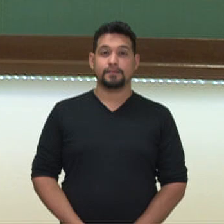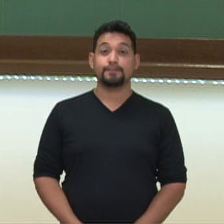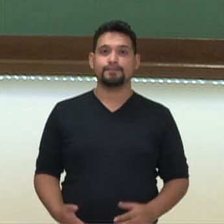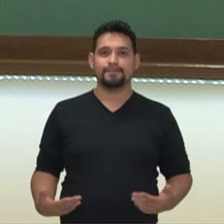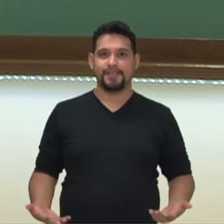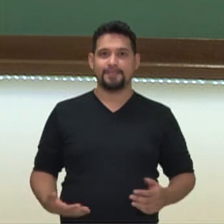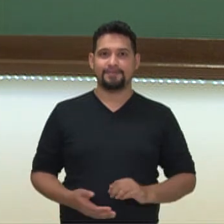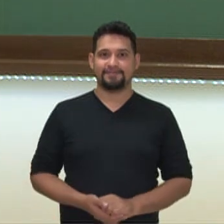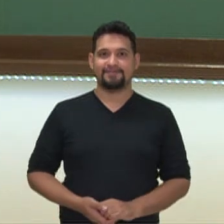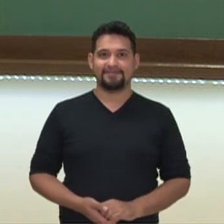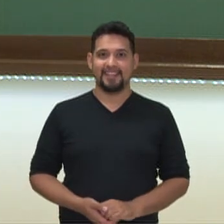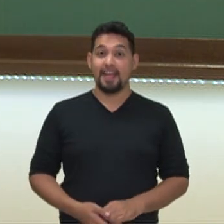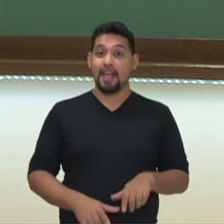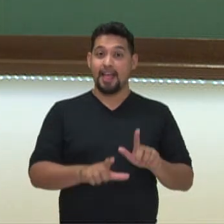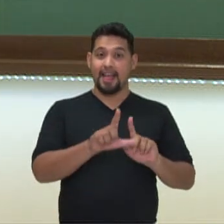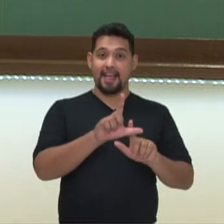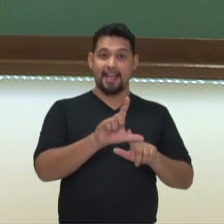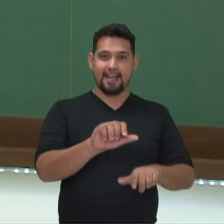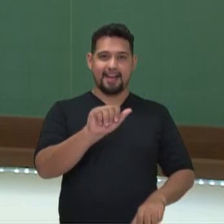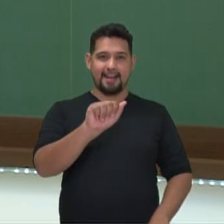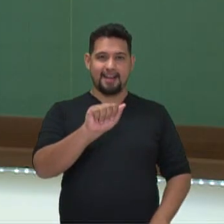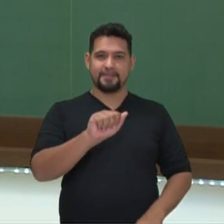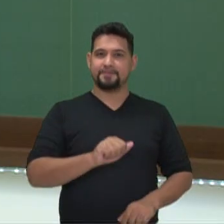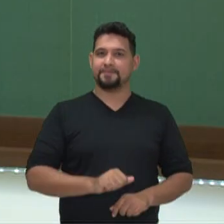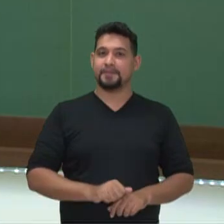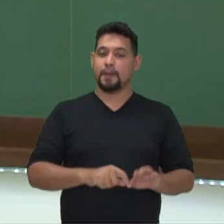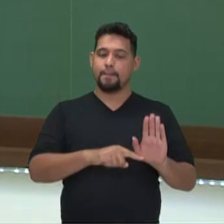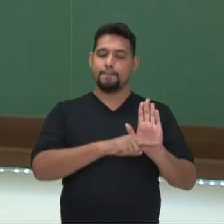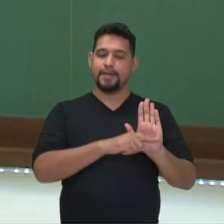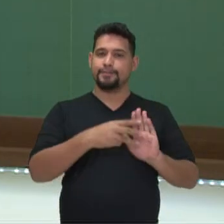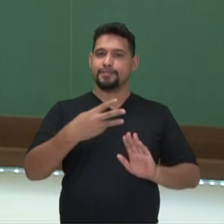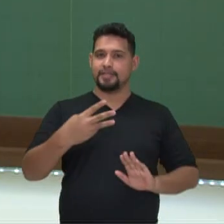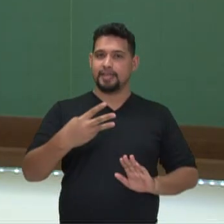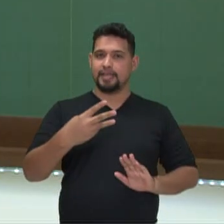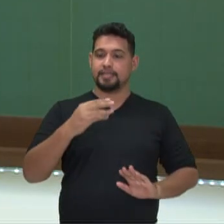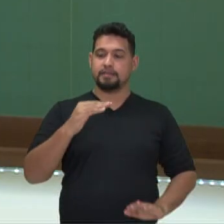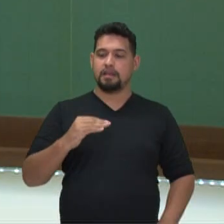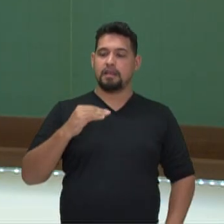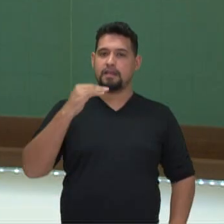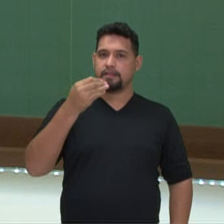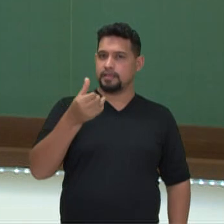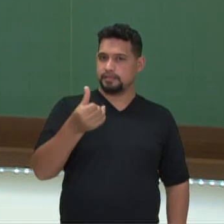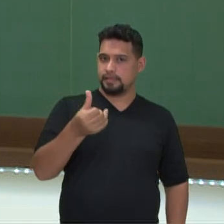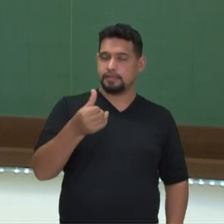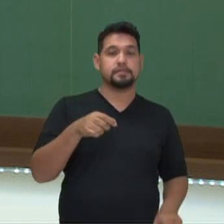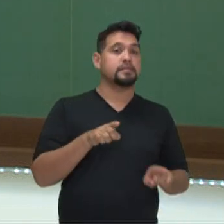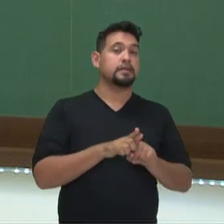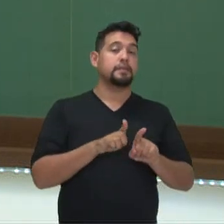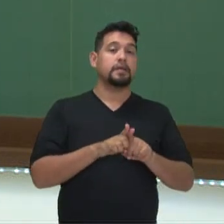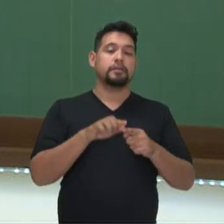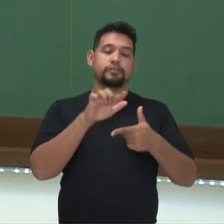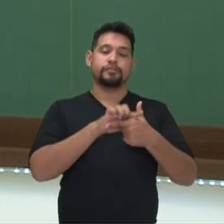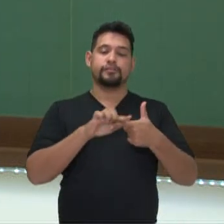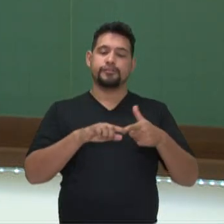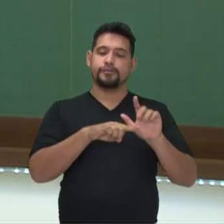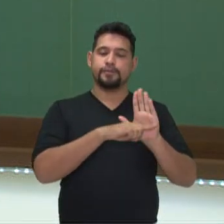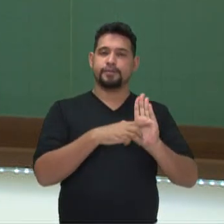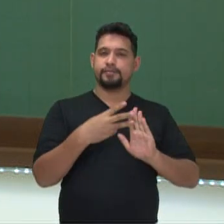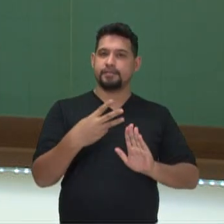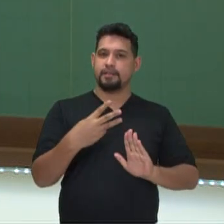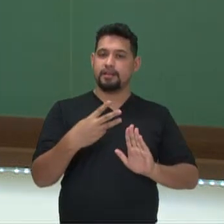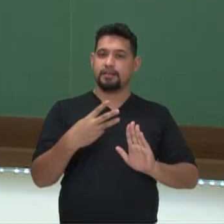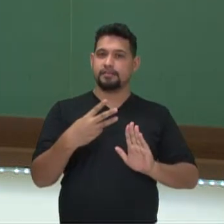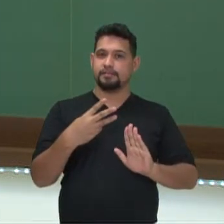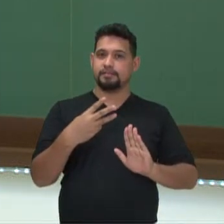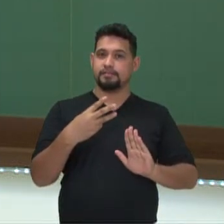Vamos lá? Então, na letra A, olha lá, menos 3 elevado à sexta potência dividido por menos 3